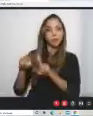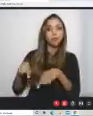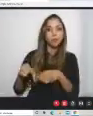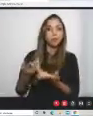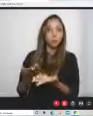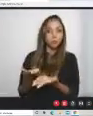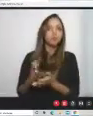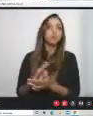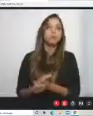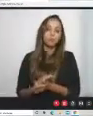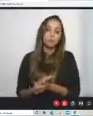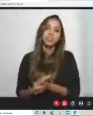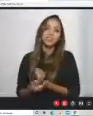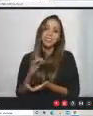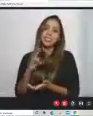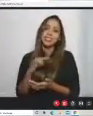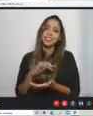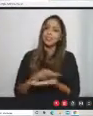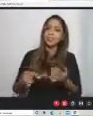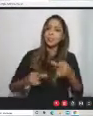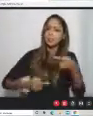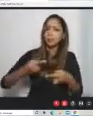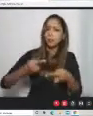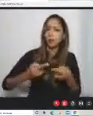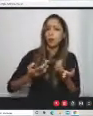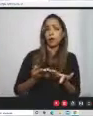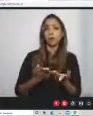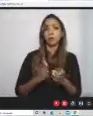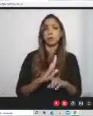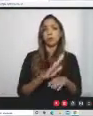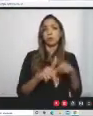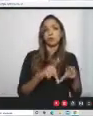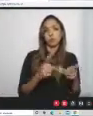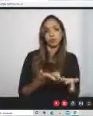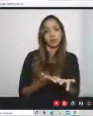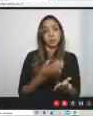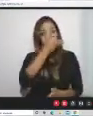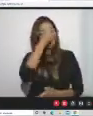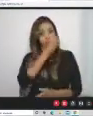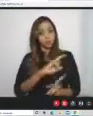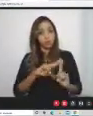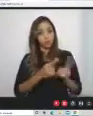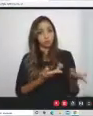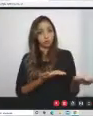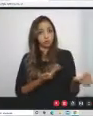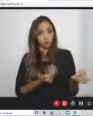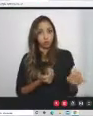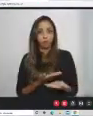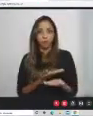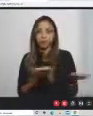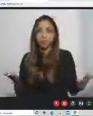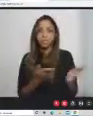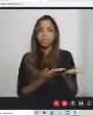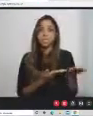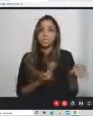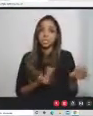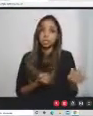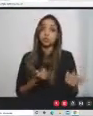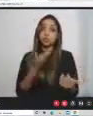uma série de políticas públicas voltadas para o combate à gravidez na adolescência, para que nossos adolescentes possam estudar, se